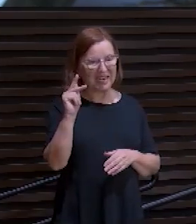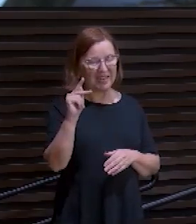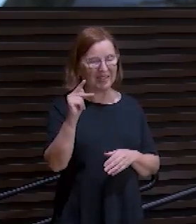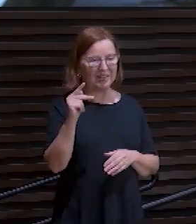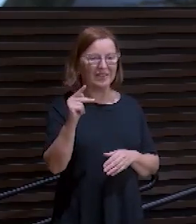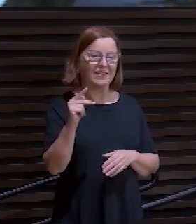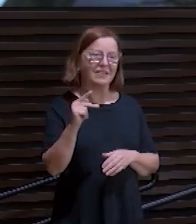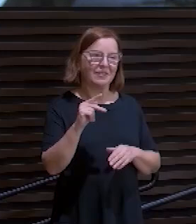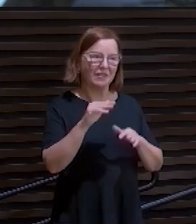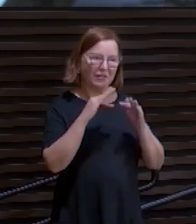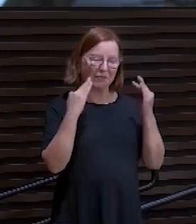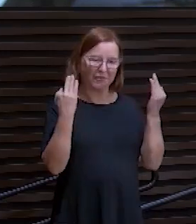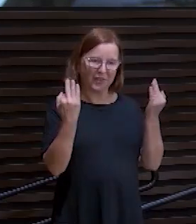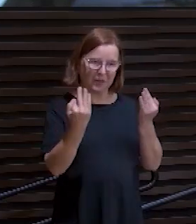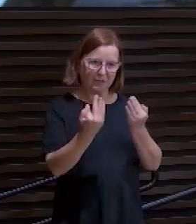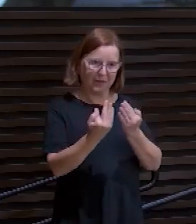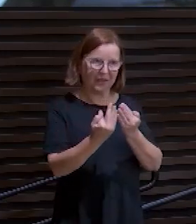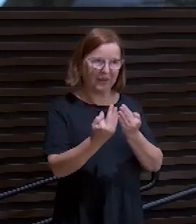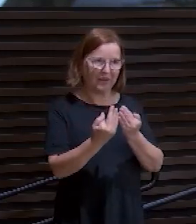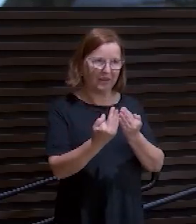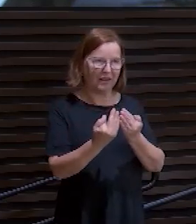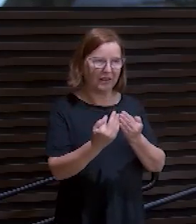que eles não entendam.